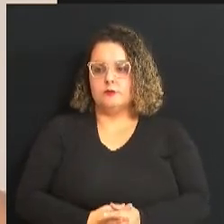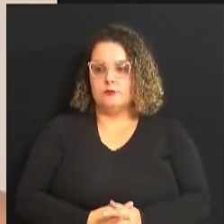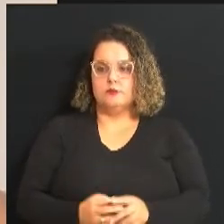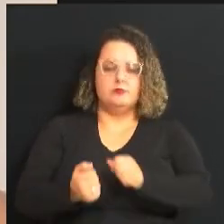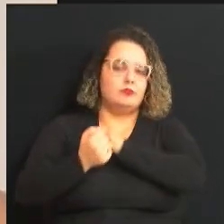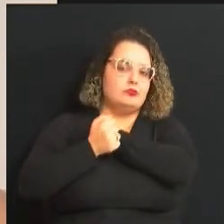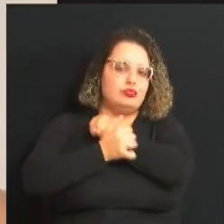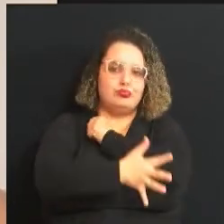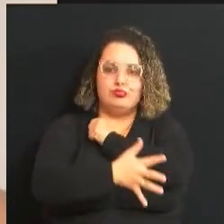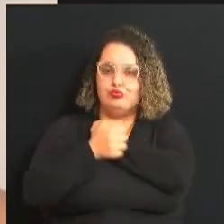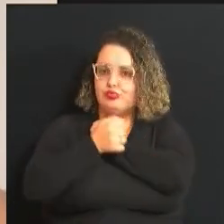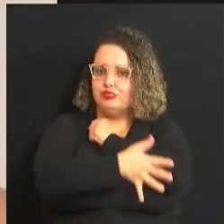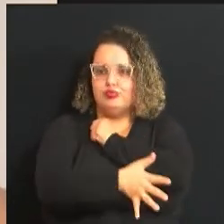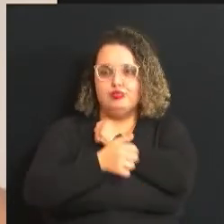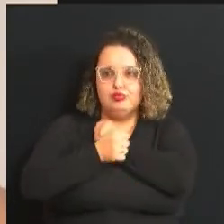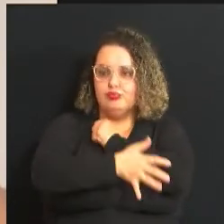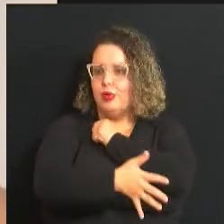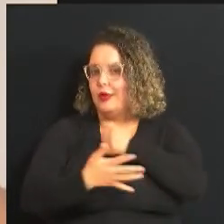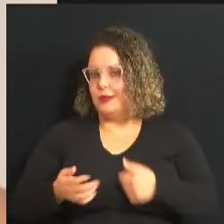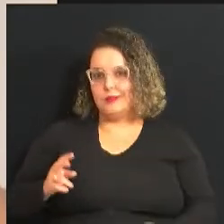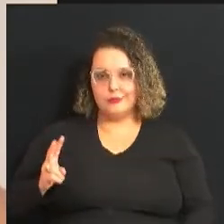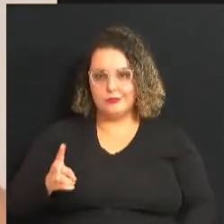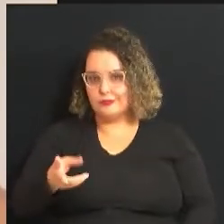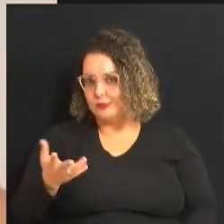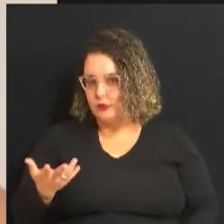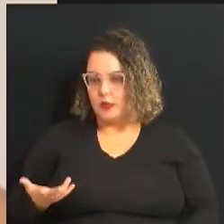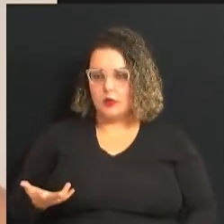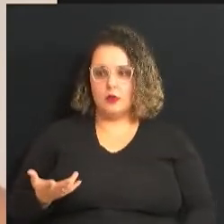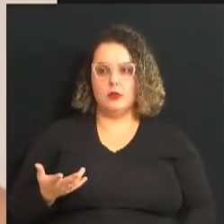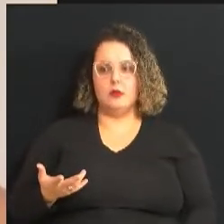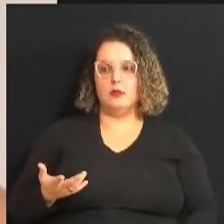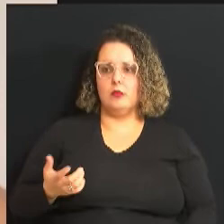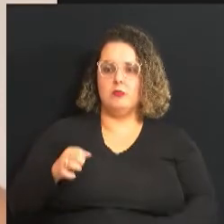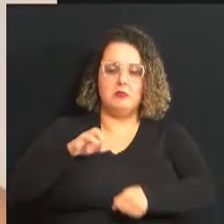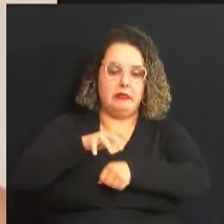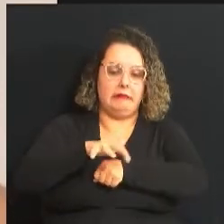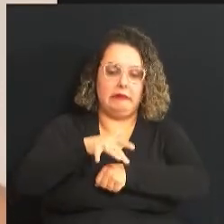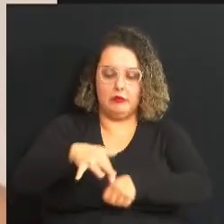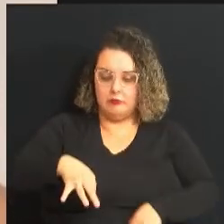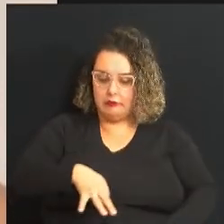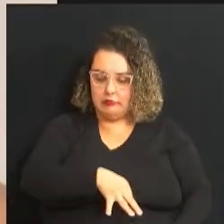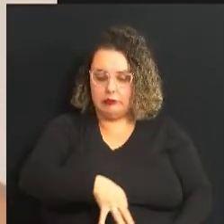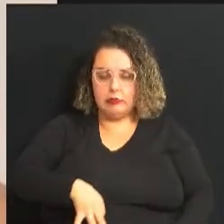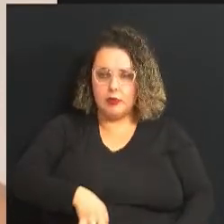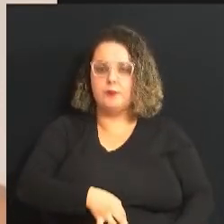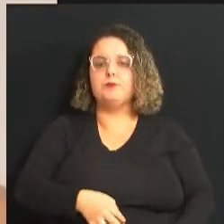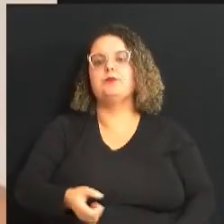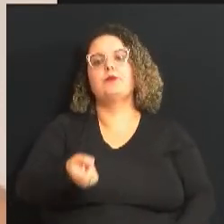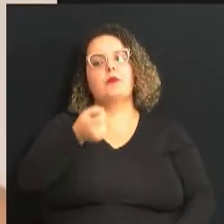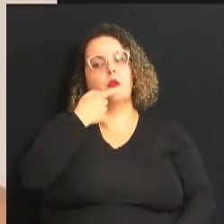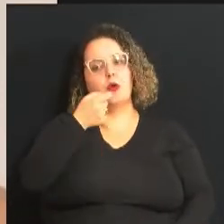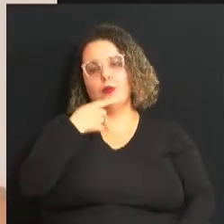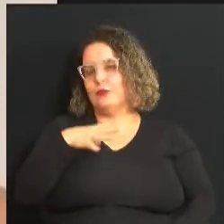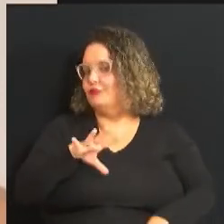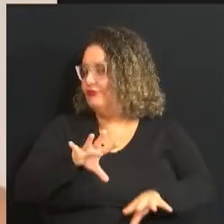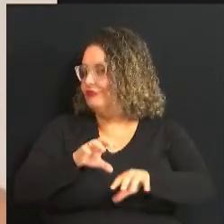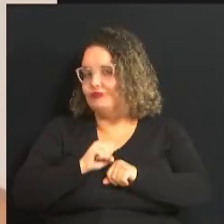diarreias, deve estar num quadro de diarreia, uma infecção intestinal, o remédio não vai